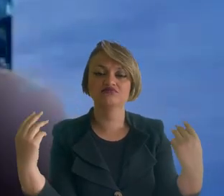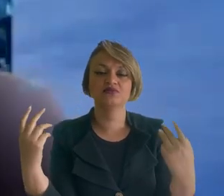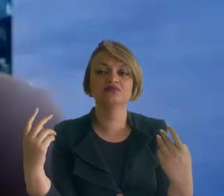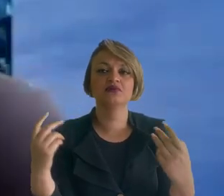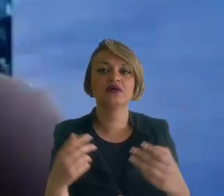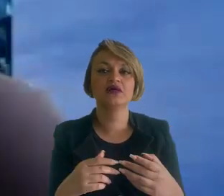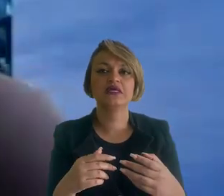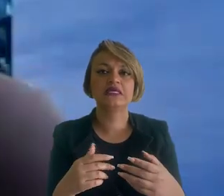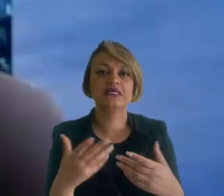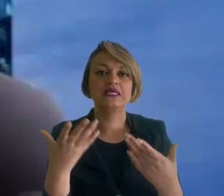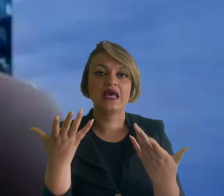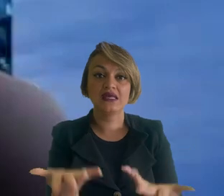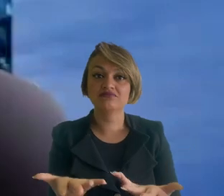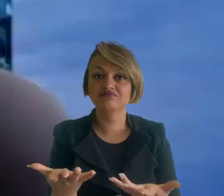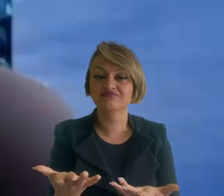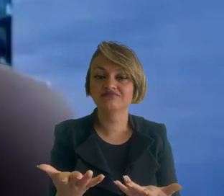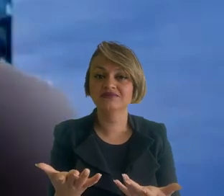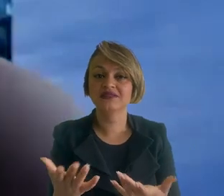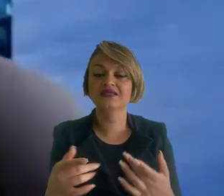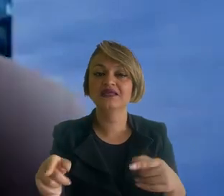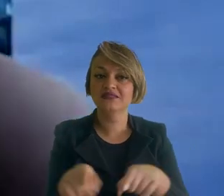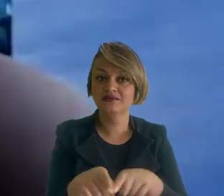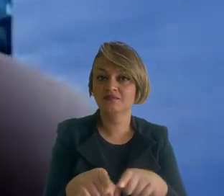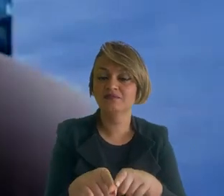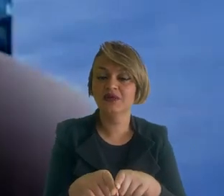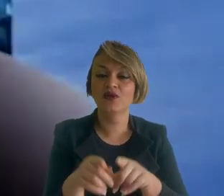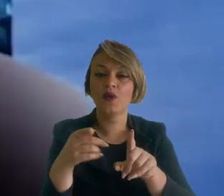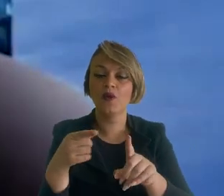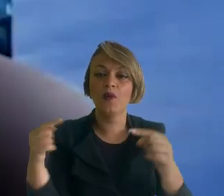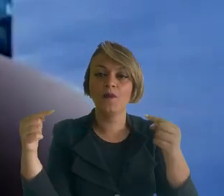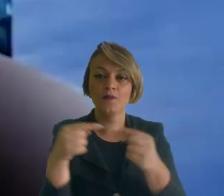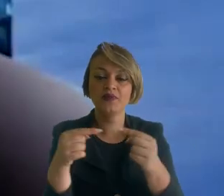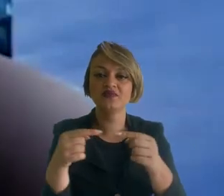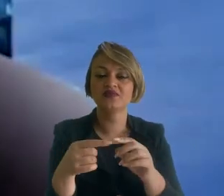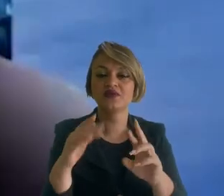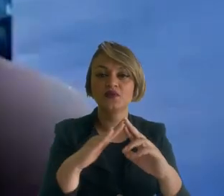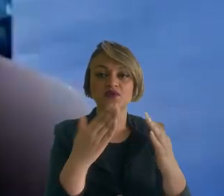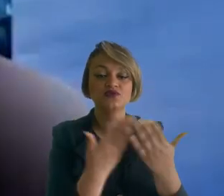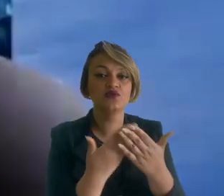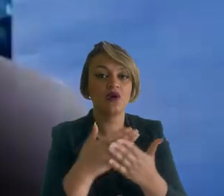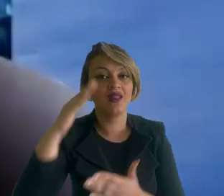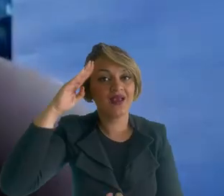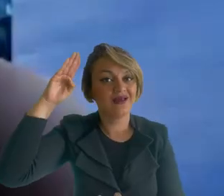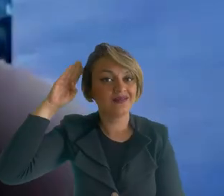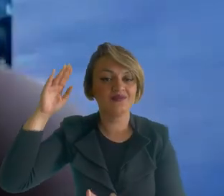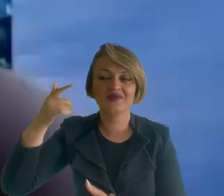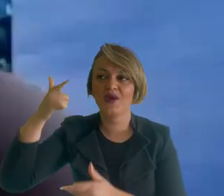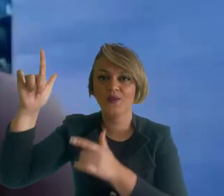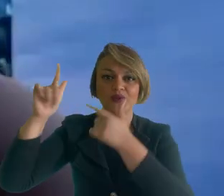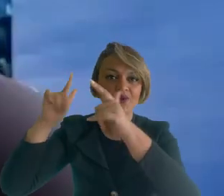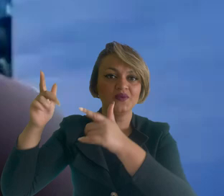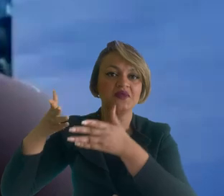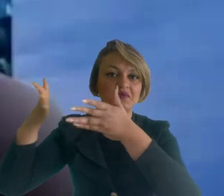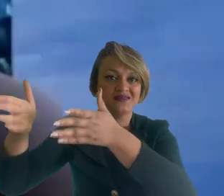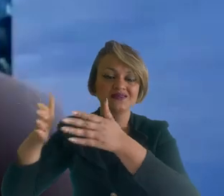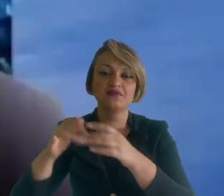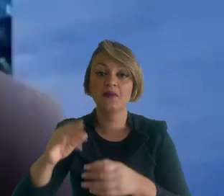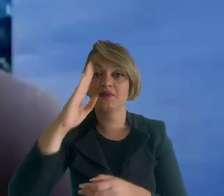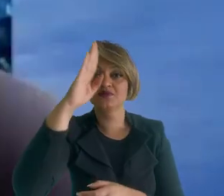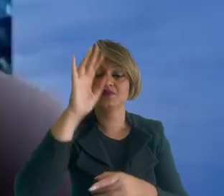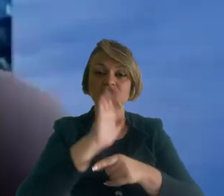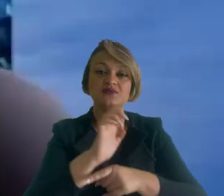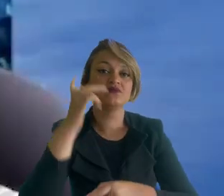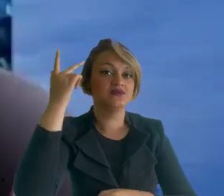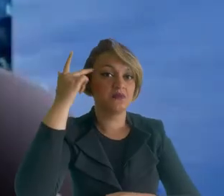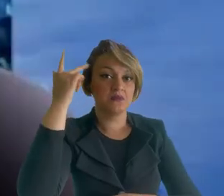é e que são também representantes de escolas acadêmicas diversas nós temos somente de São